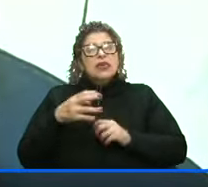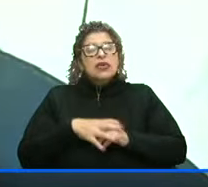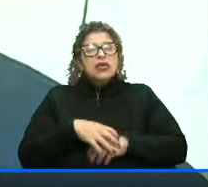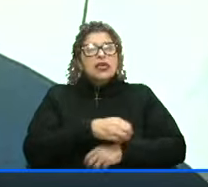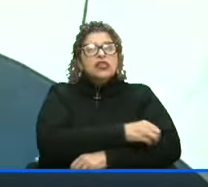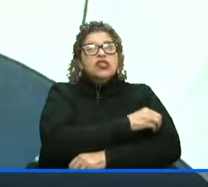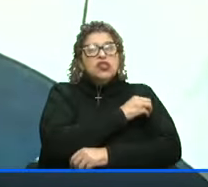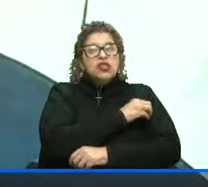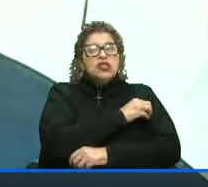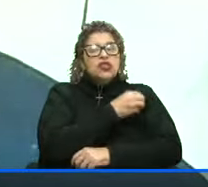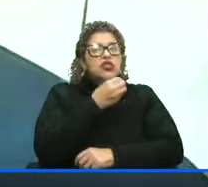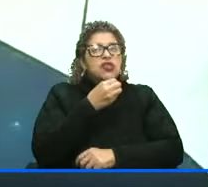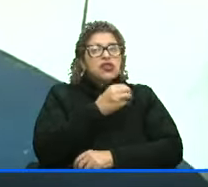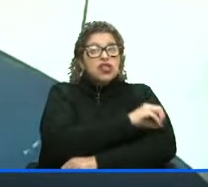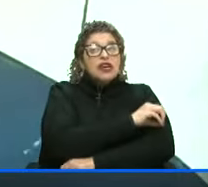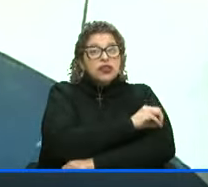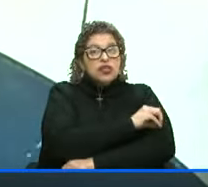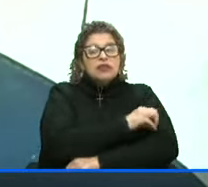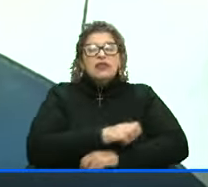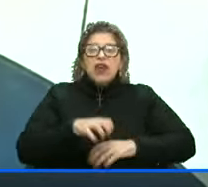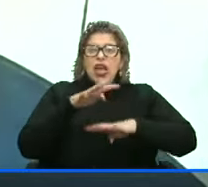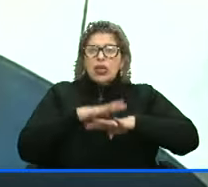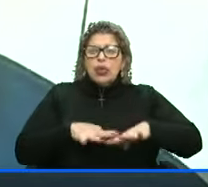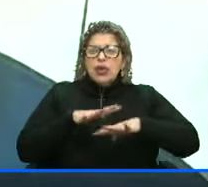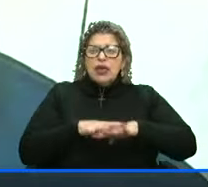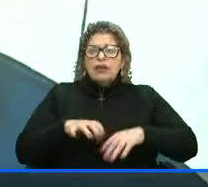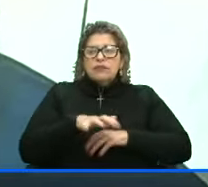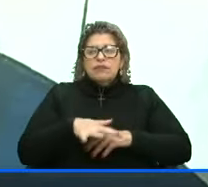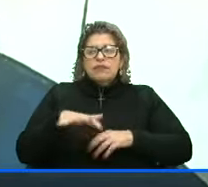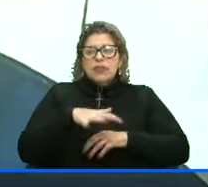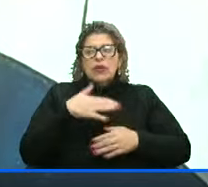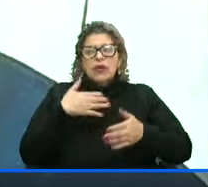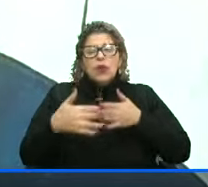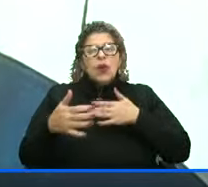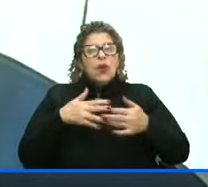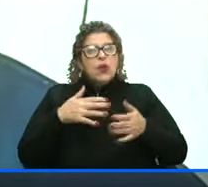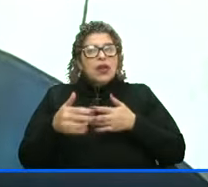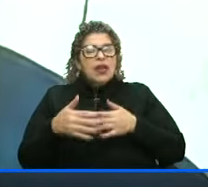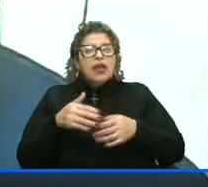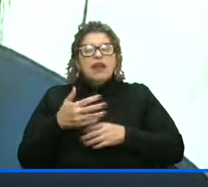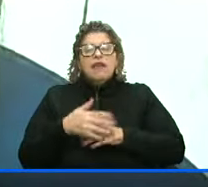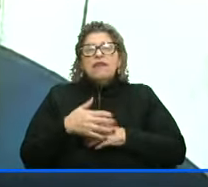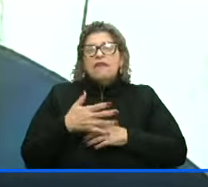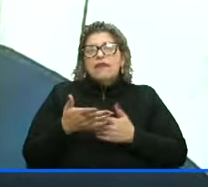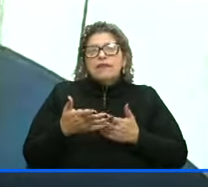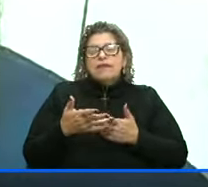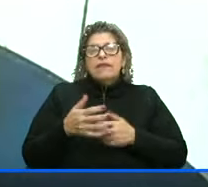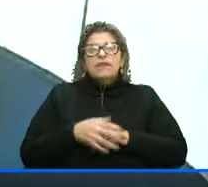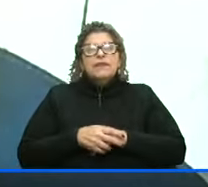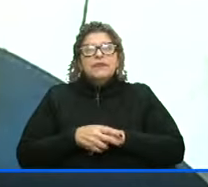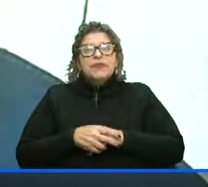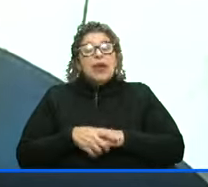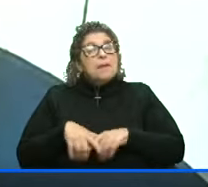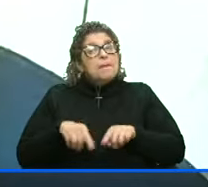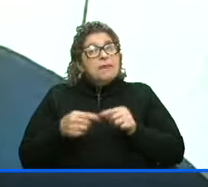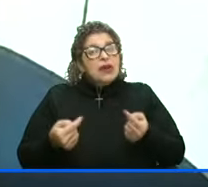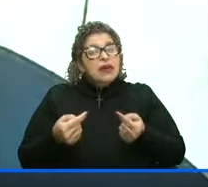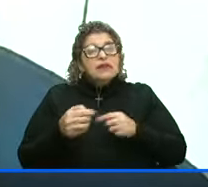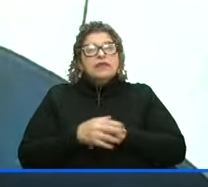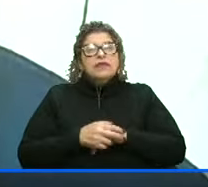de em toda a rede, em toda em qualquer vaga, qualquer idade, né? Mas, ao mesmo